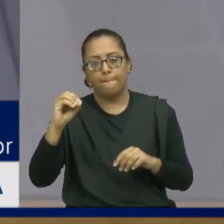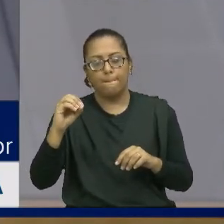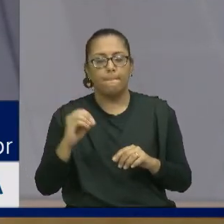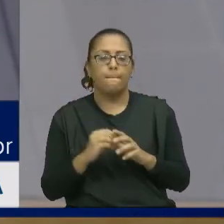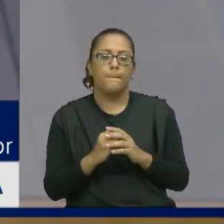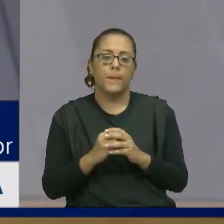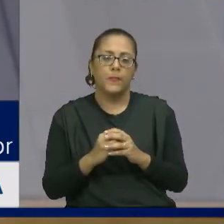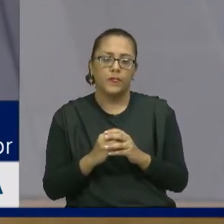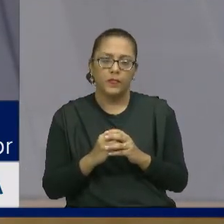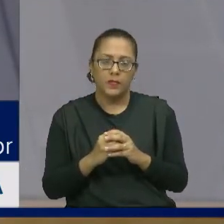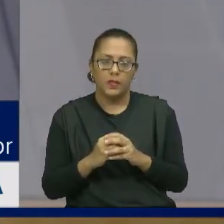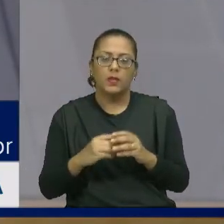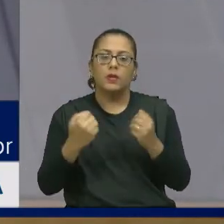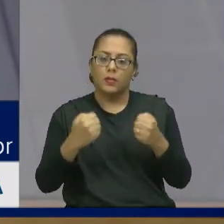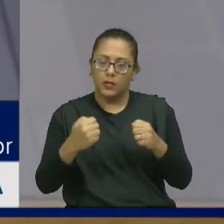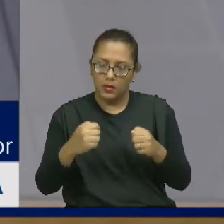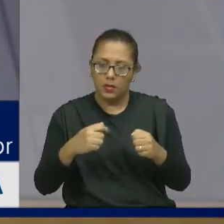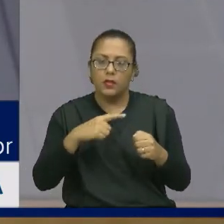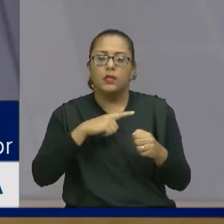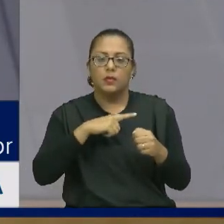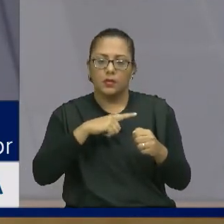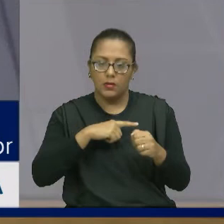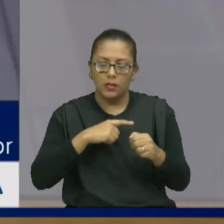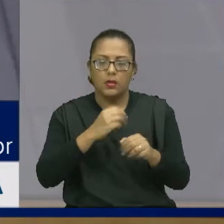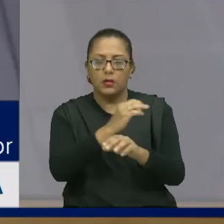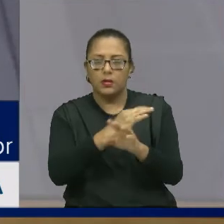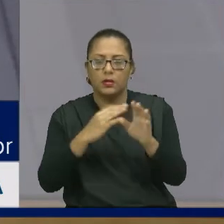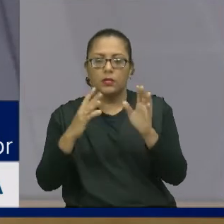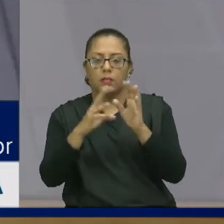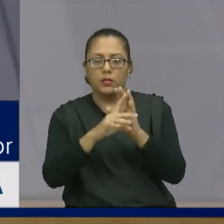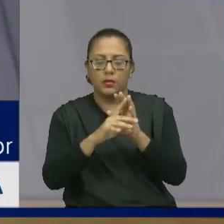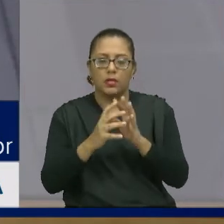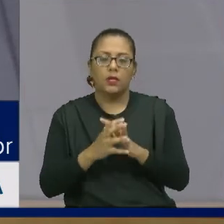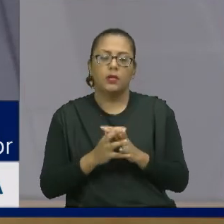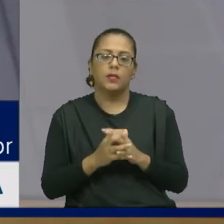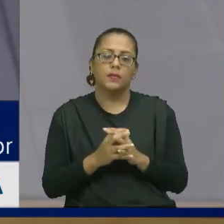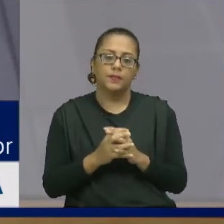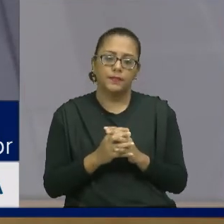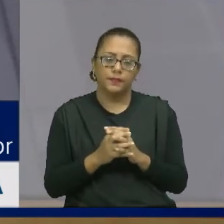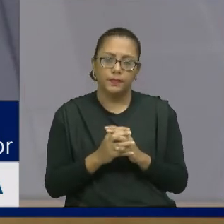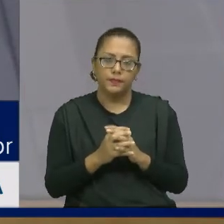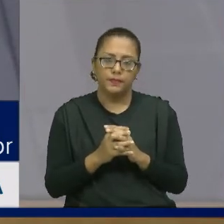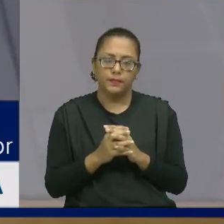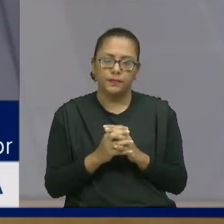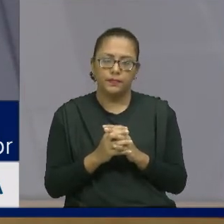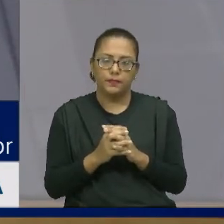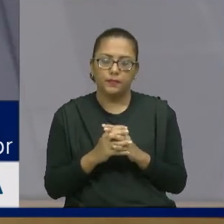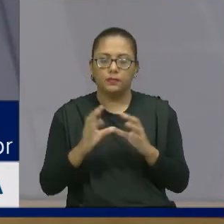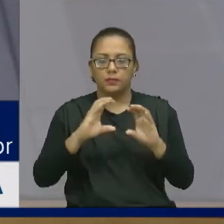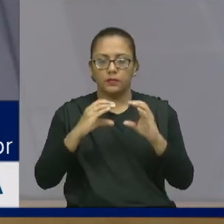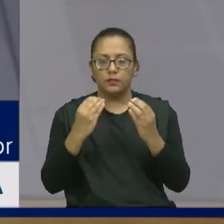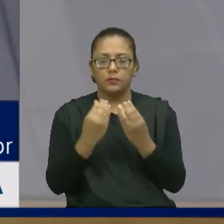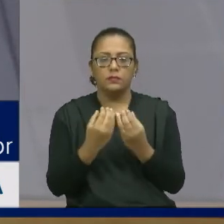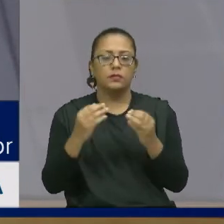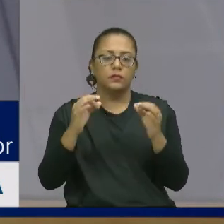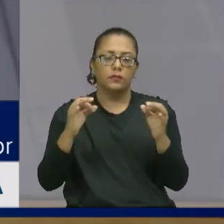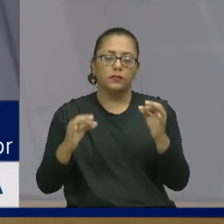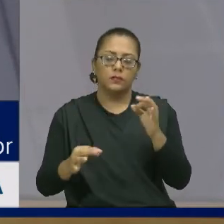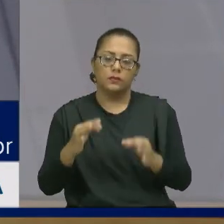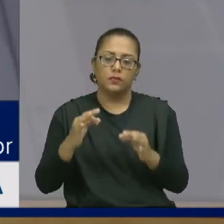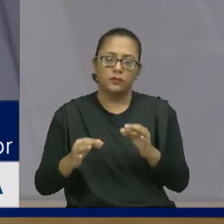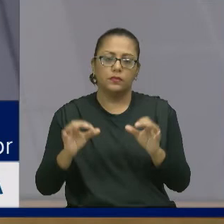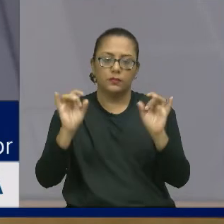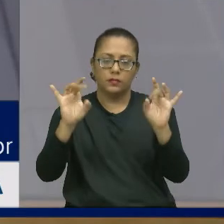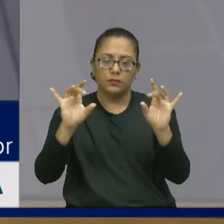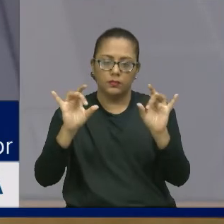necessariamente da carreira tributária. D. A Câmara Julgadora Especial